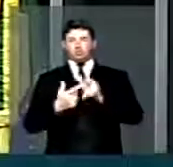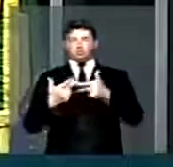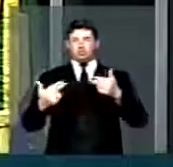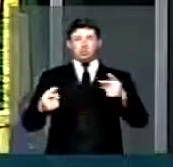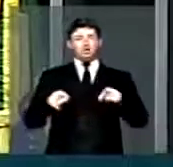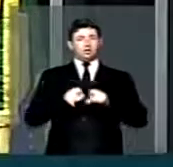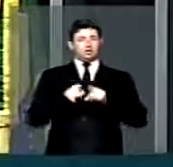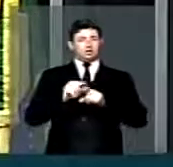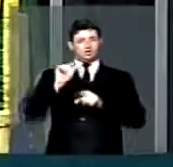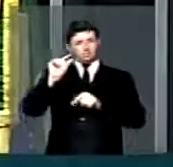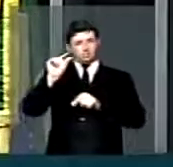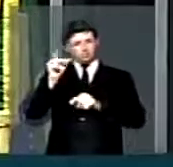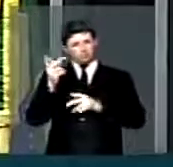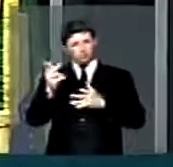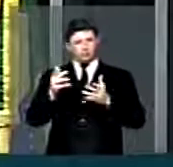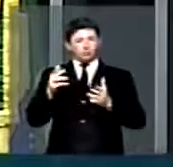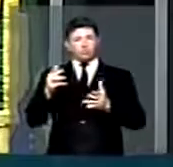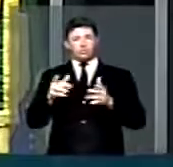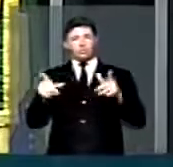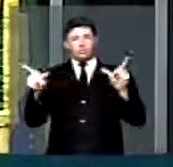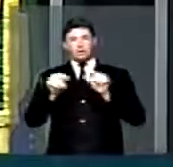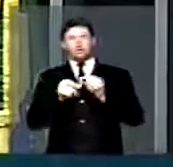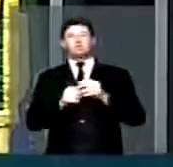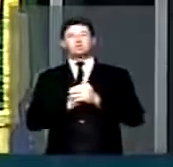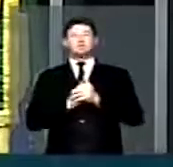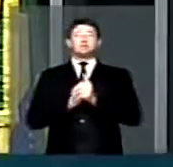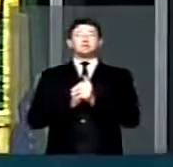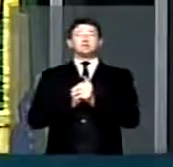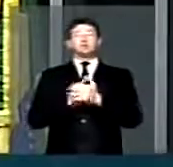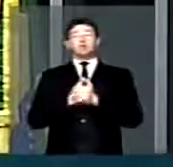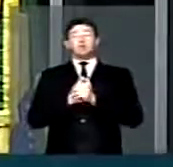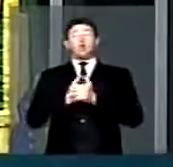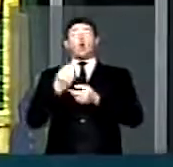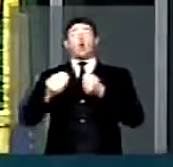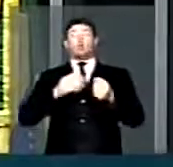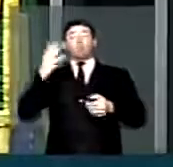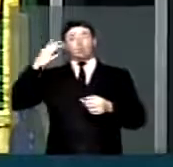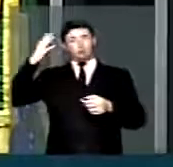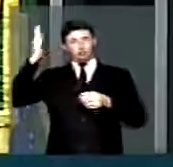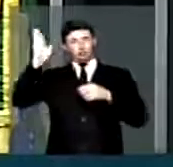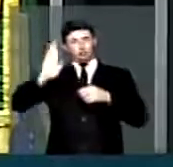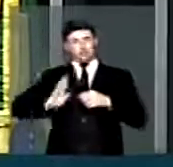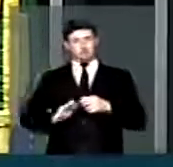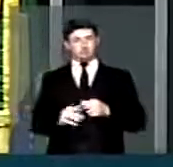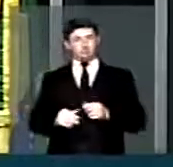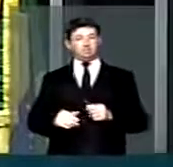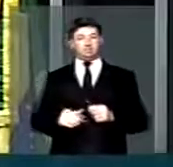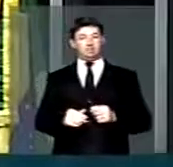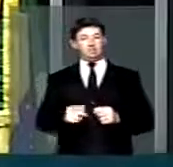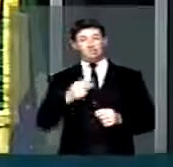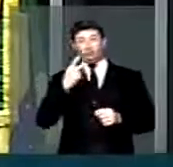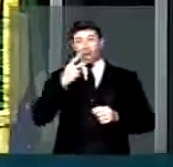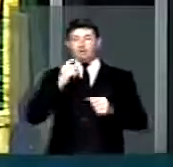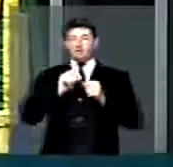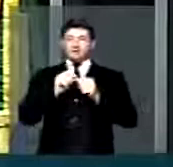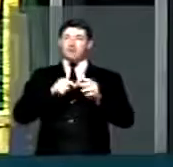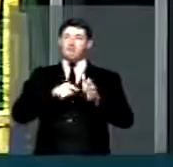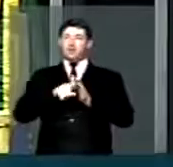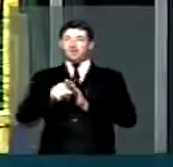um pouco, ao final, de um resumo da política brasileira. E vou fazê-lo na forma de